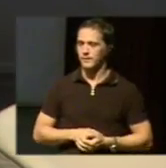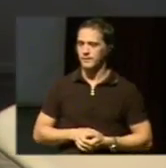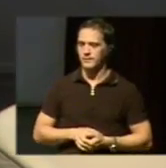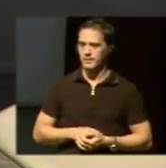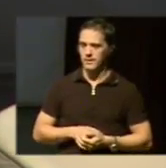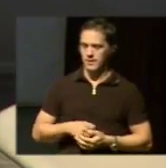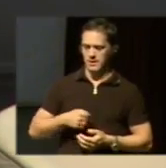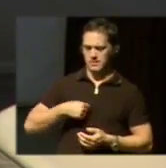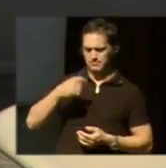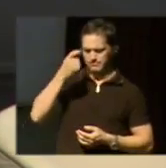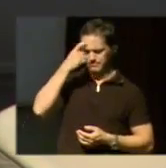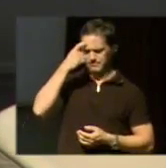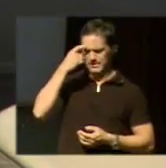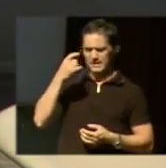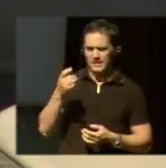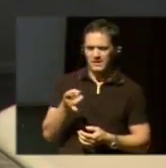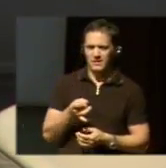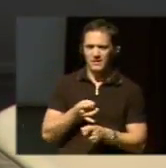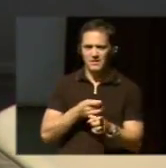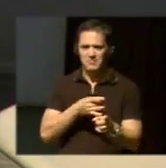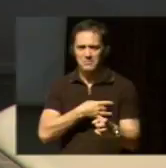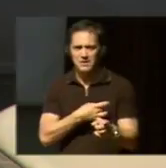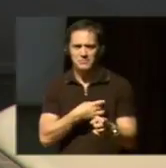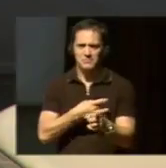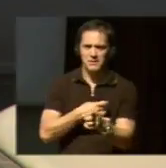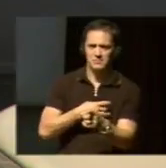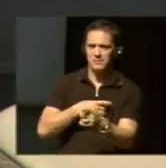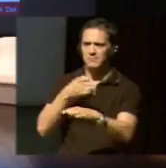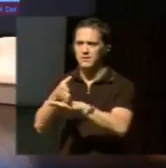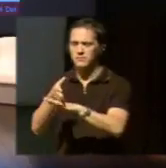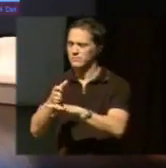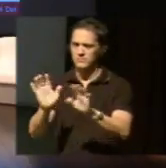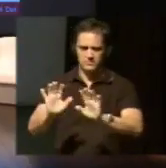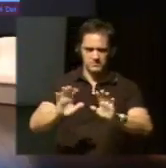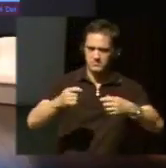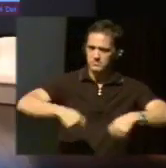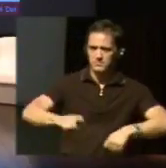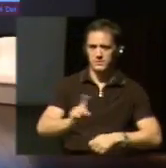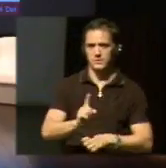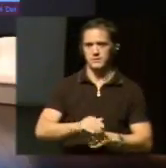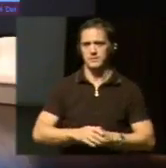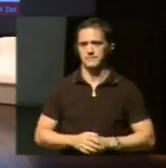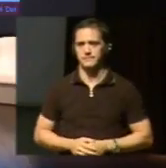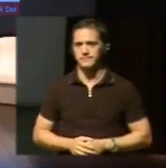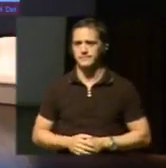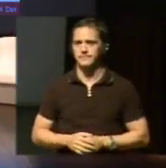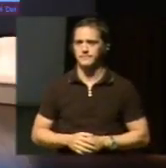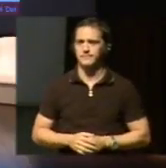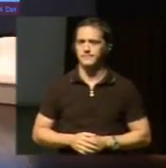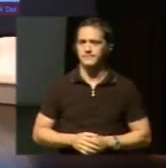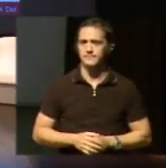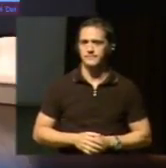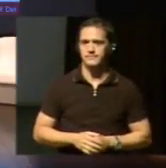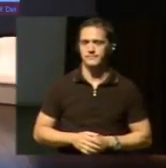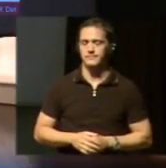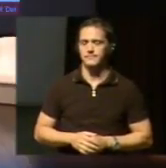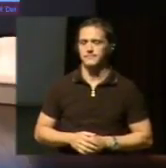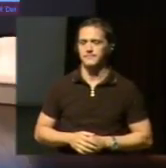tirar esse medo das pessoas idosas para que se integrem no mundo digital.